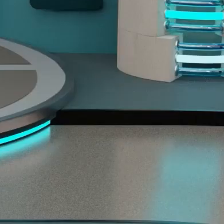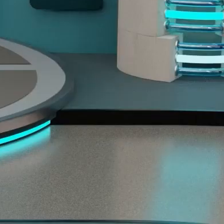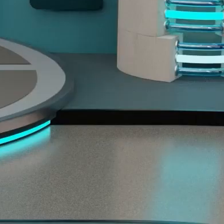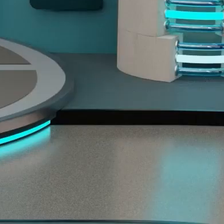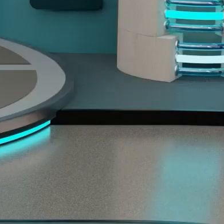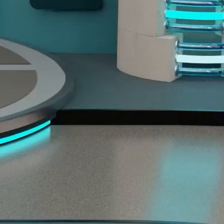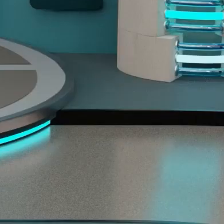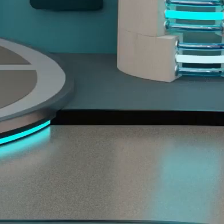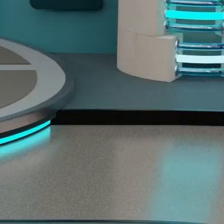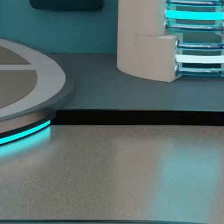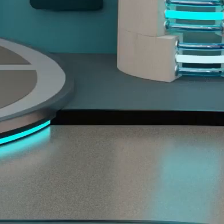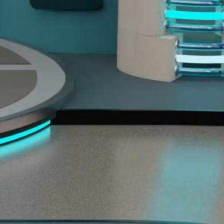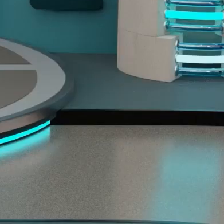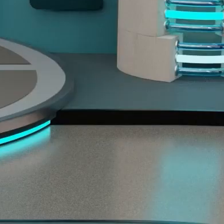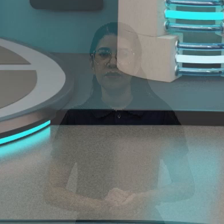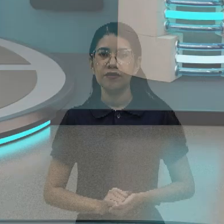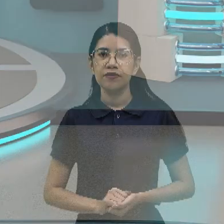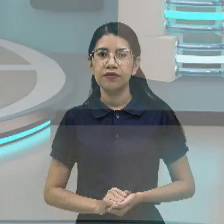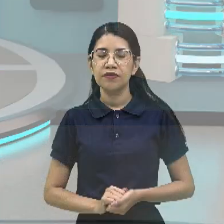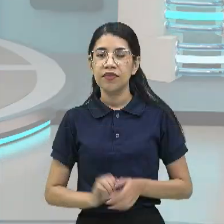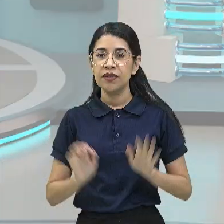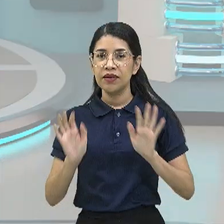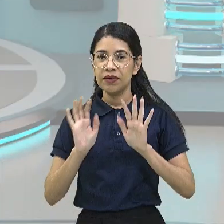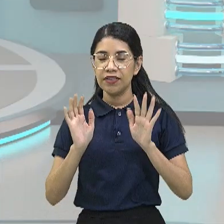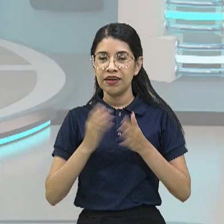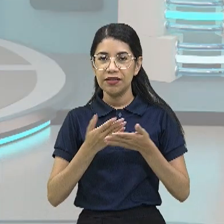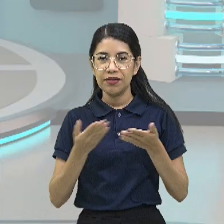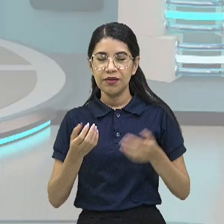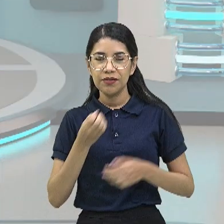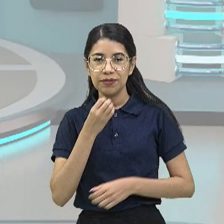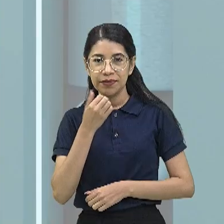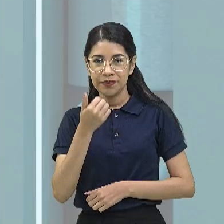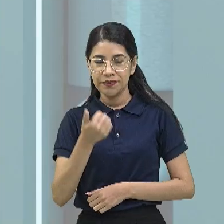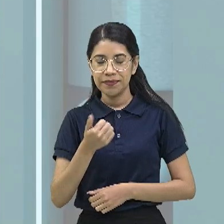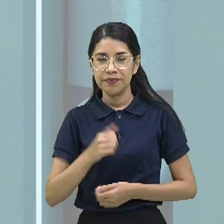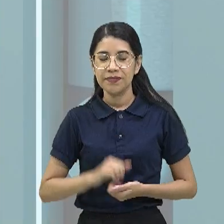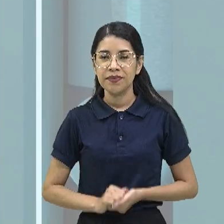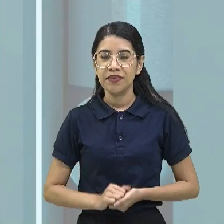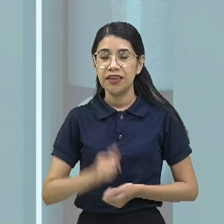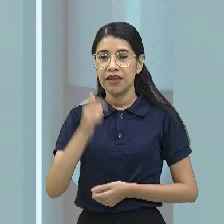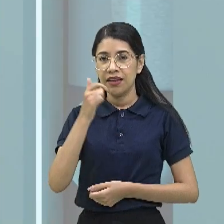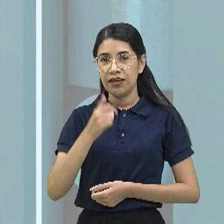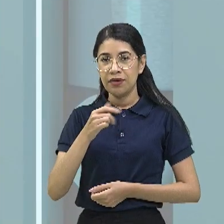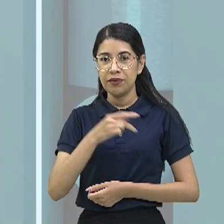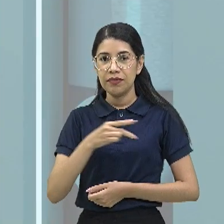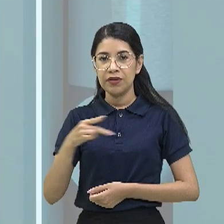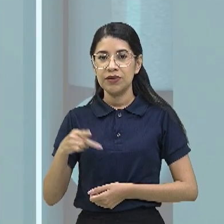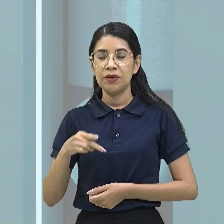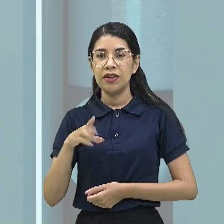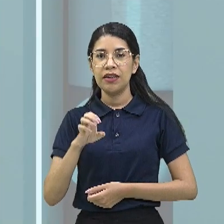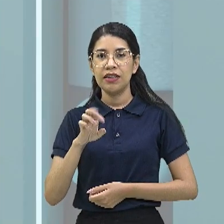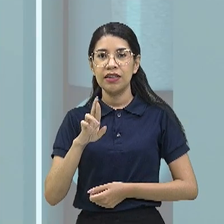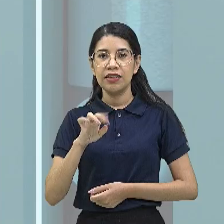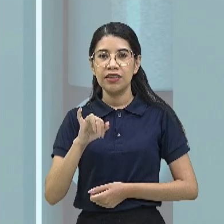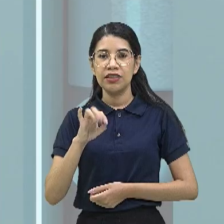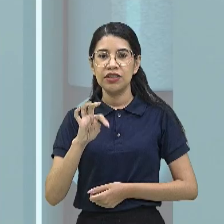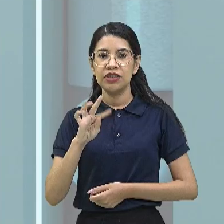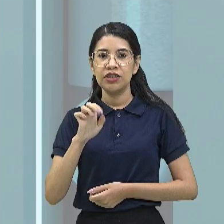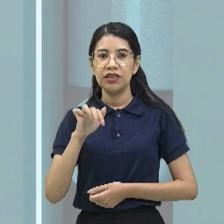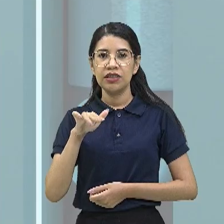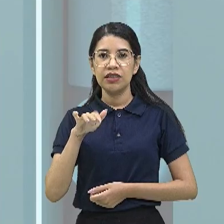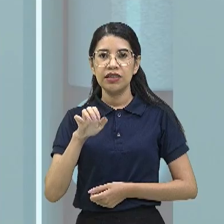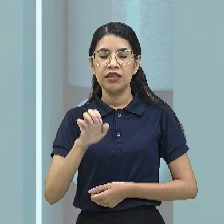Hey guys, how's it going? Oi pessoal, como é que vocês estão? Eu sou a professora Cristiane Mourão e vocês